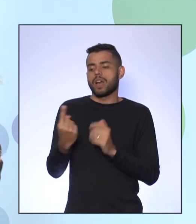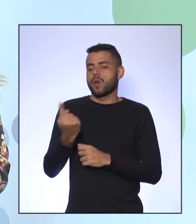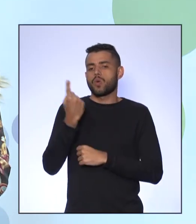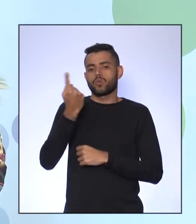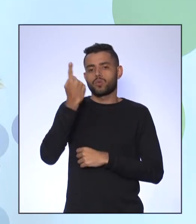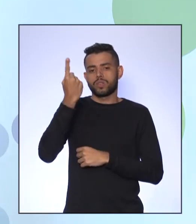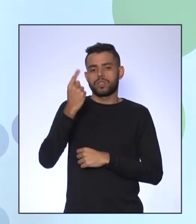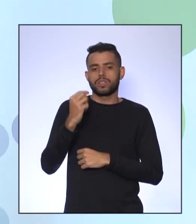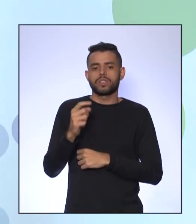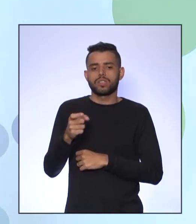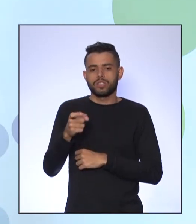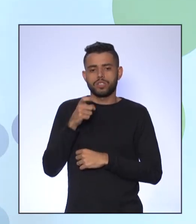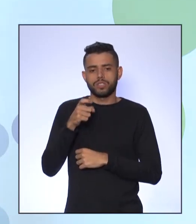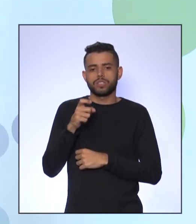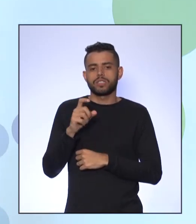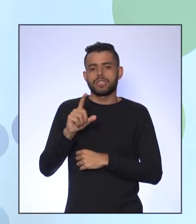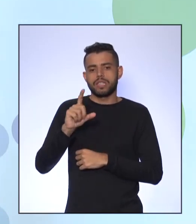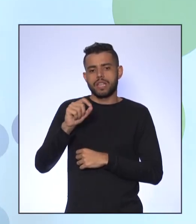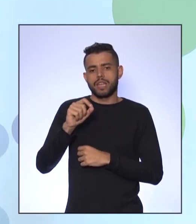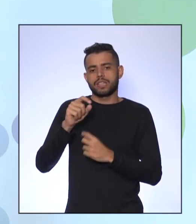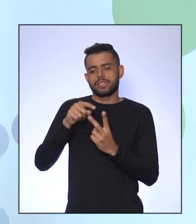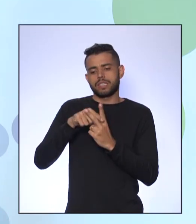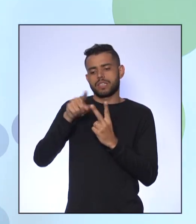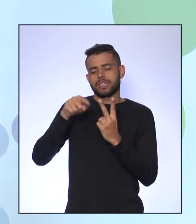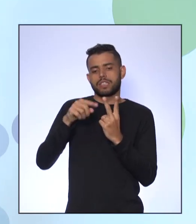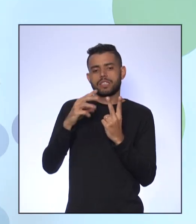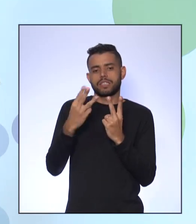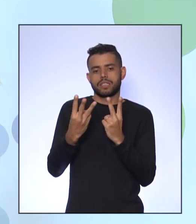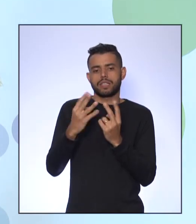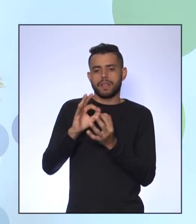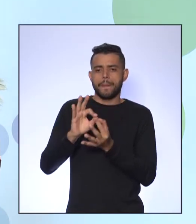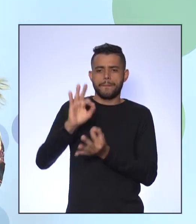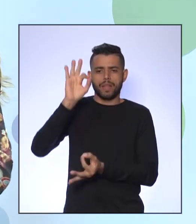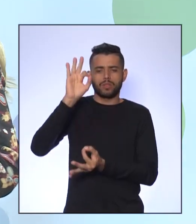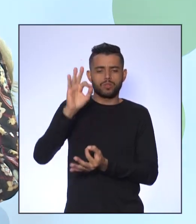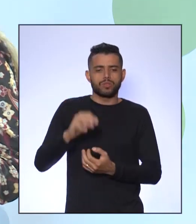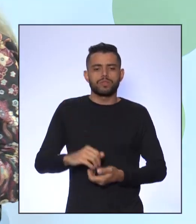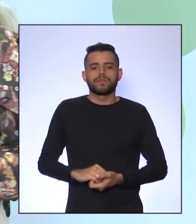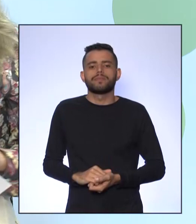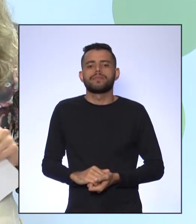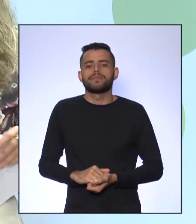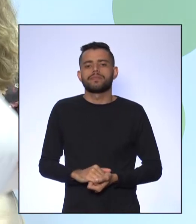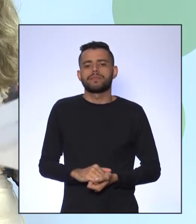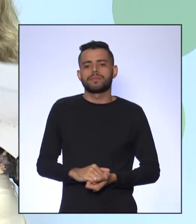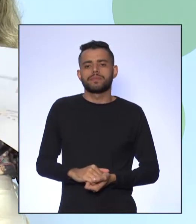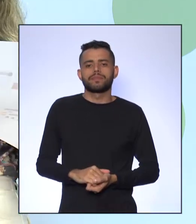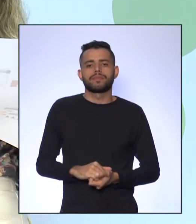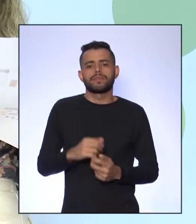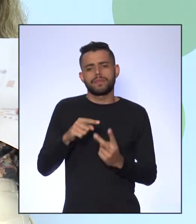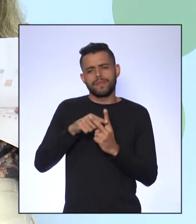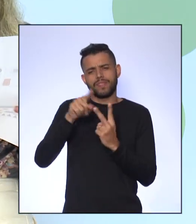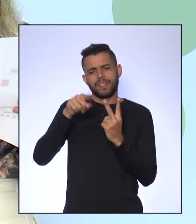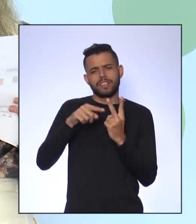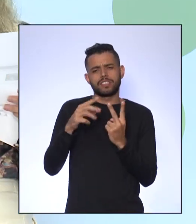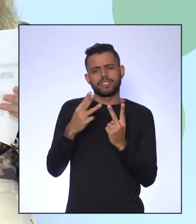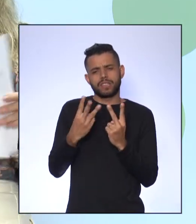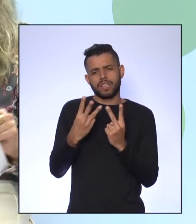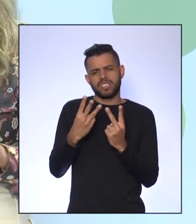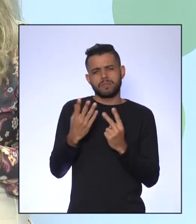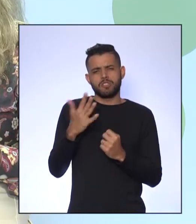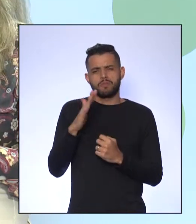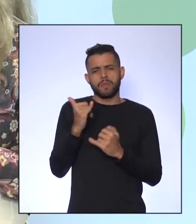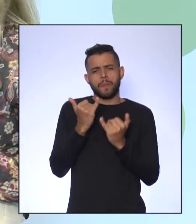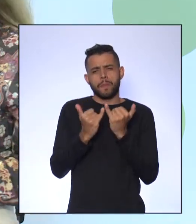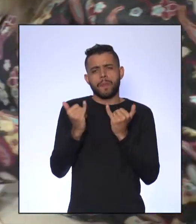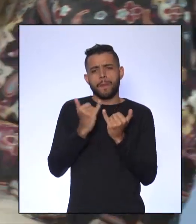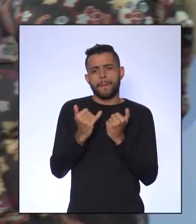quê? X, 10 raiz de 3 metros. Bom, raiz de 3, a gente utiliza aí uma aproximação